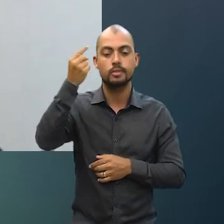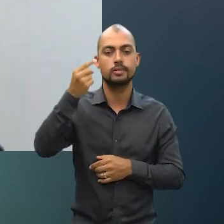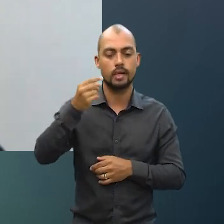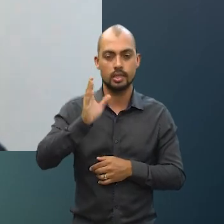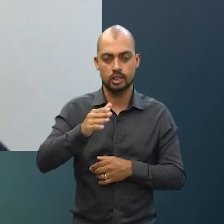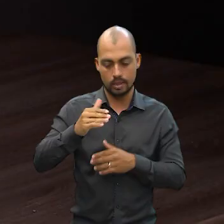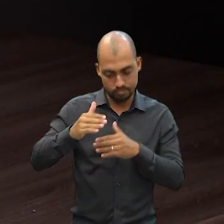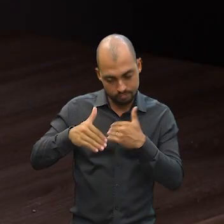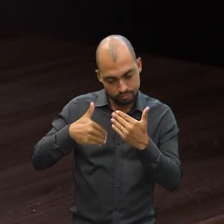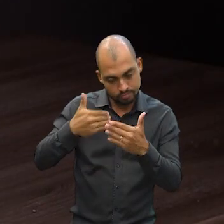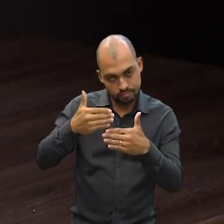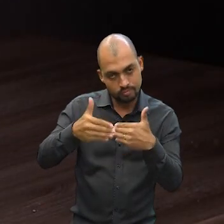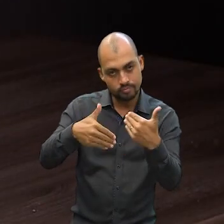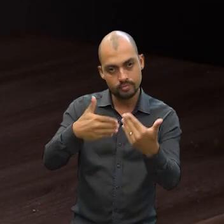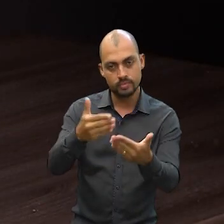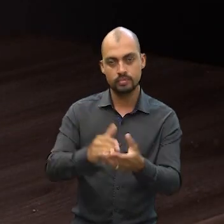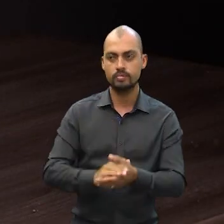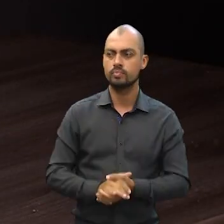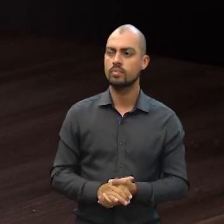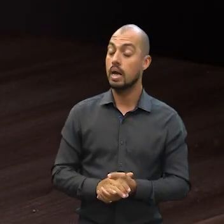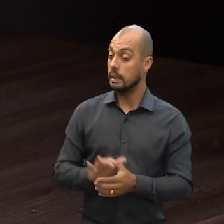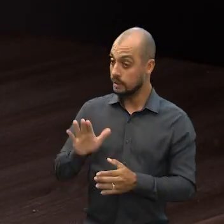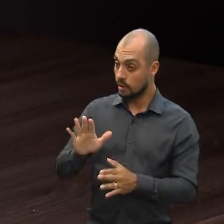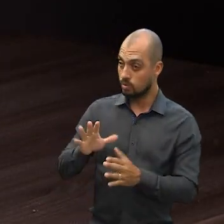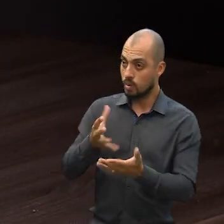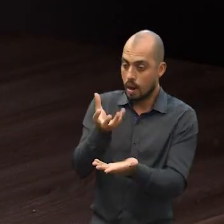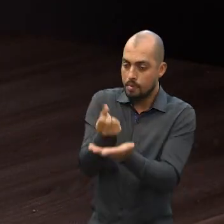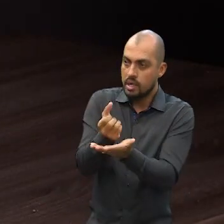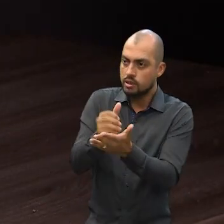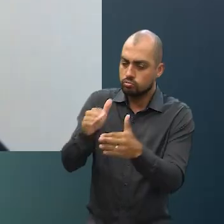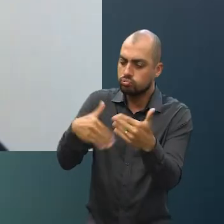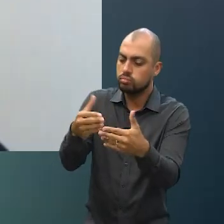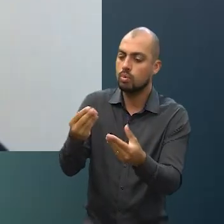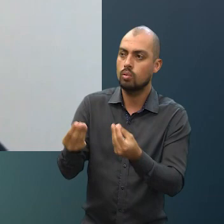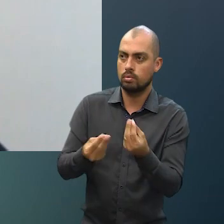em andamento. E o desenvolvimento do aplicativo?